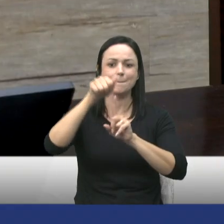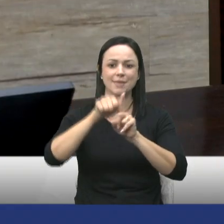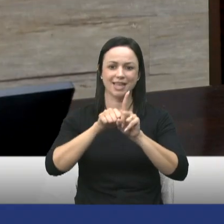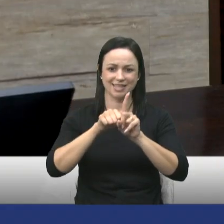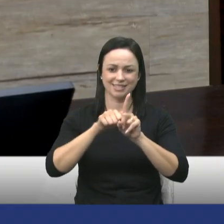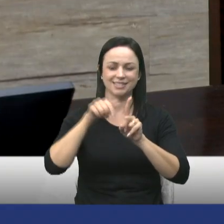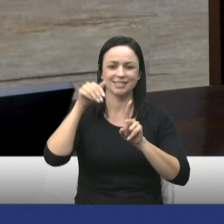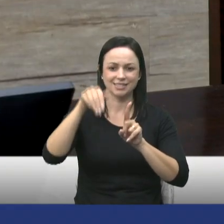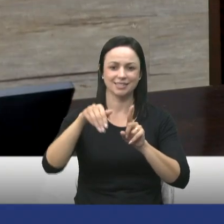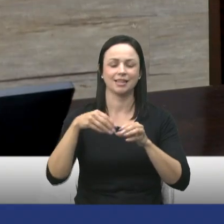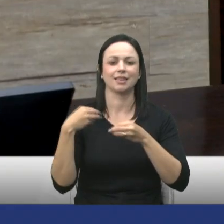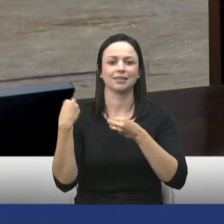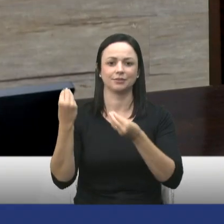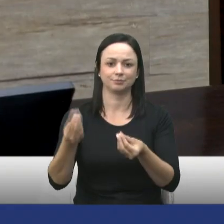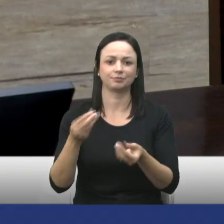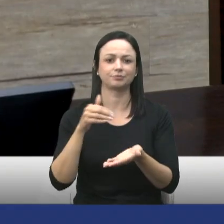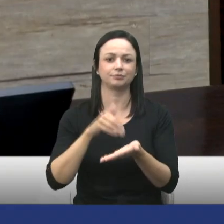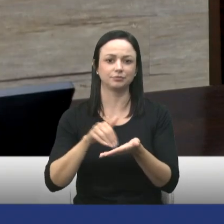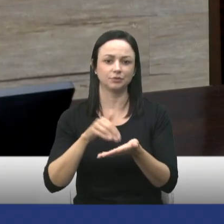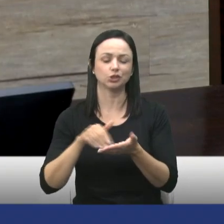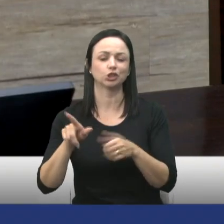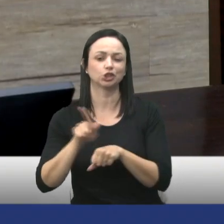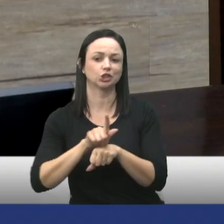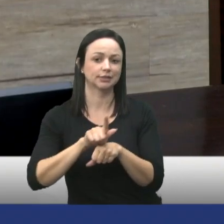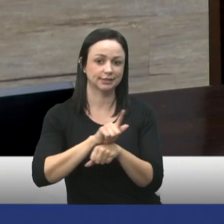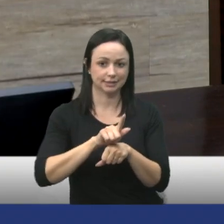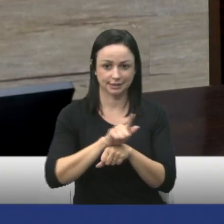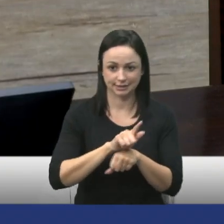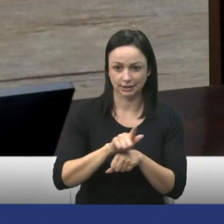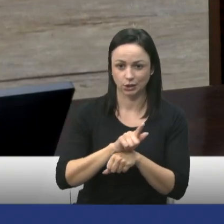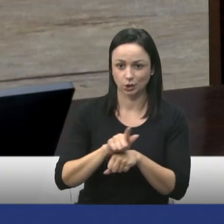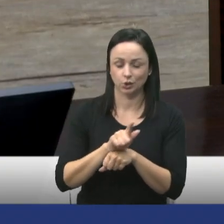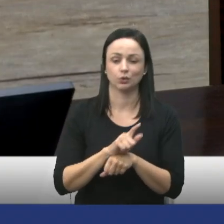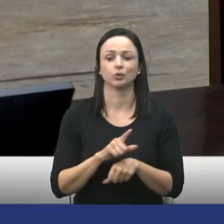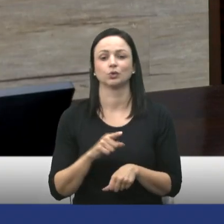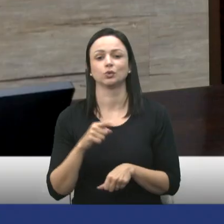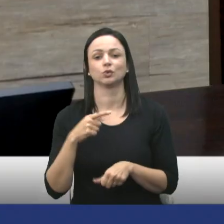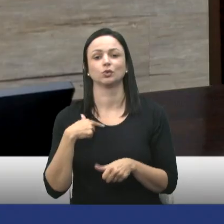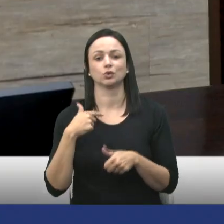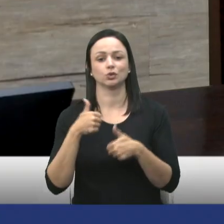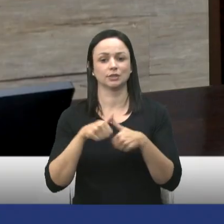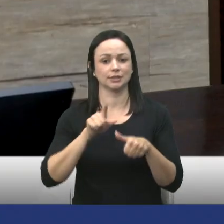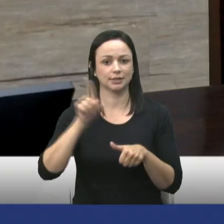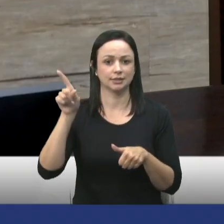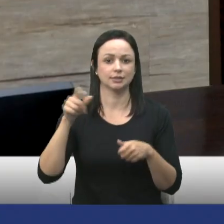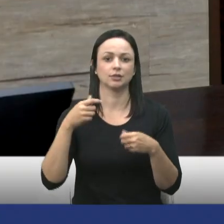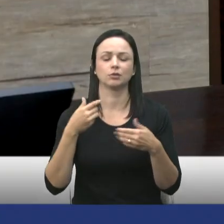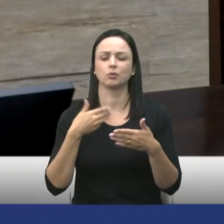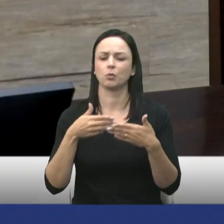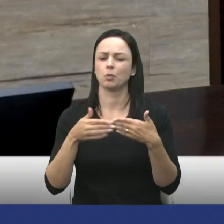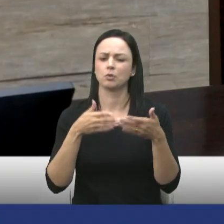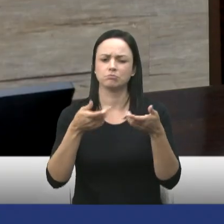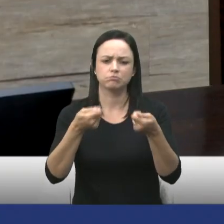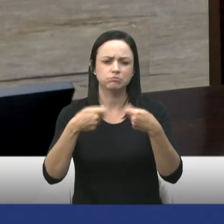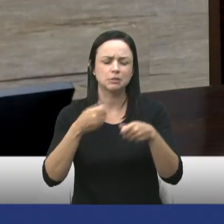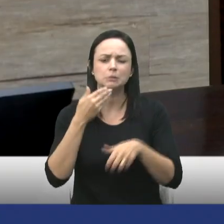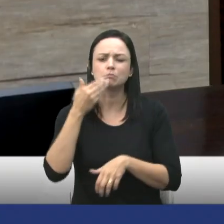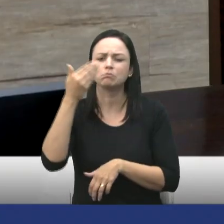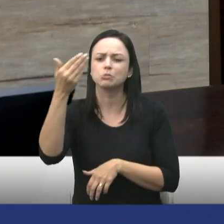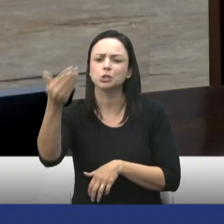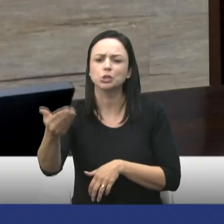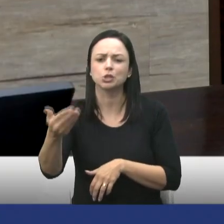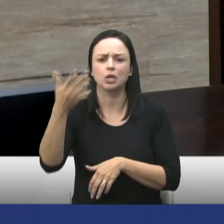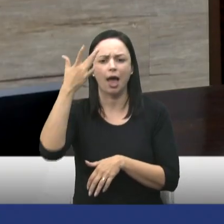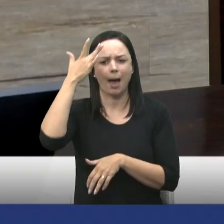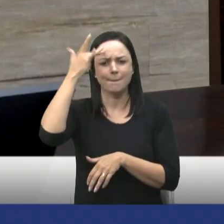tem que entregar. A Secretaria de Gestão, nós estamos lá, qualquer reivindicação que queira levar